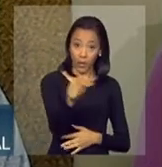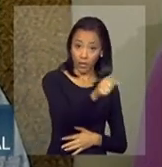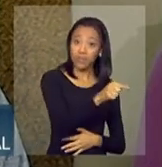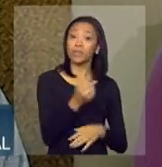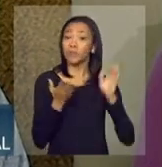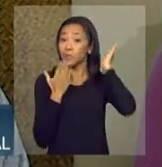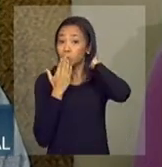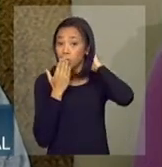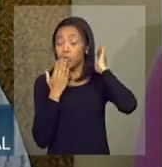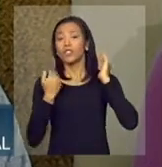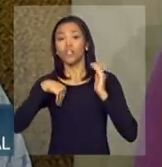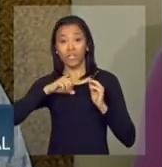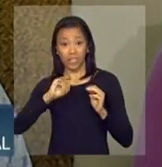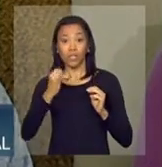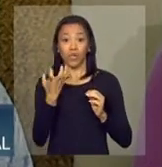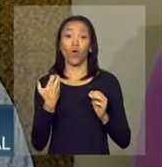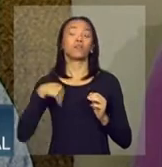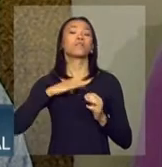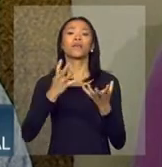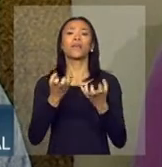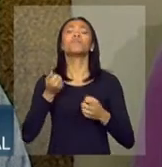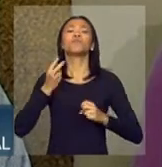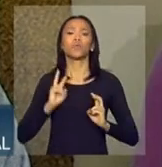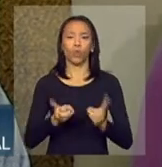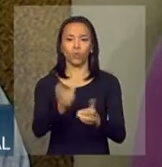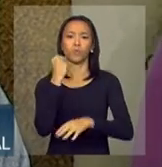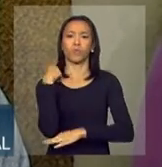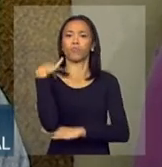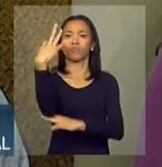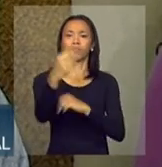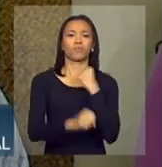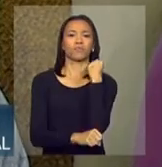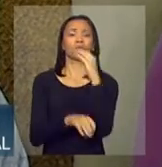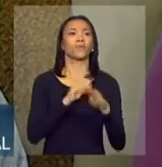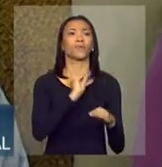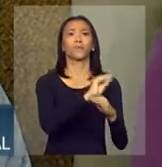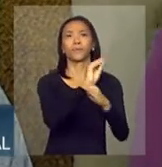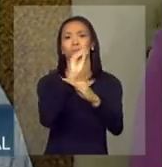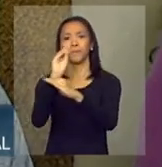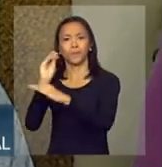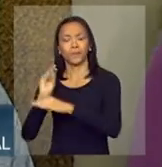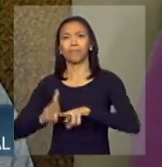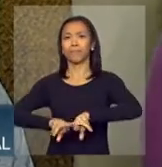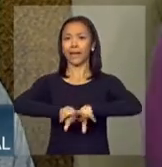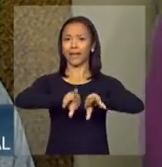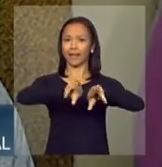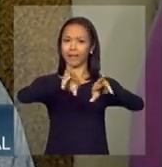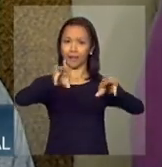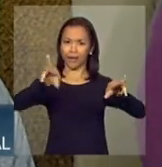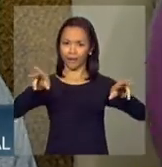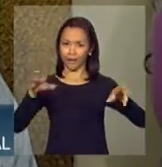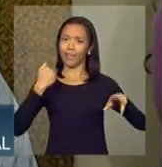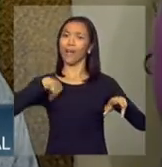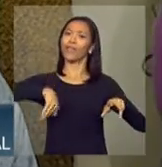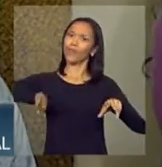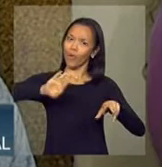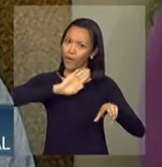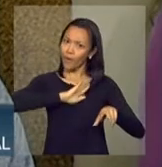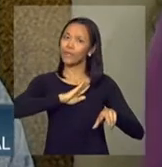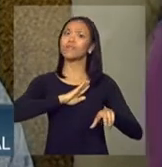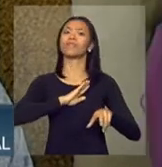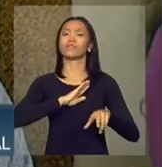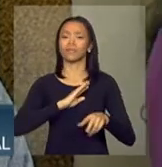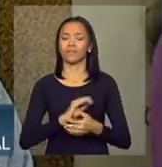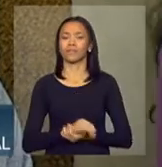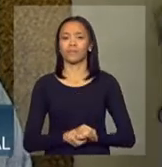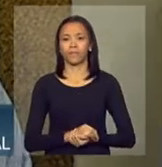se nós queremos a floresta em pé, as matas em pé e a conservação da nossa biodiversidade, da nossa